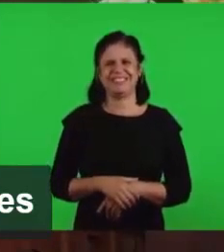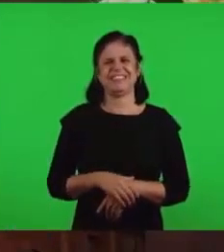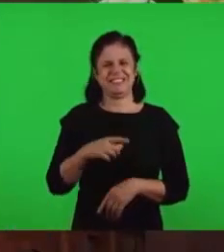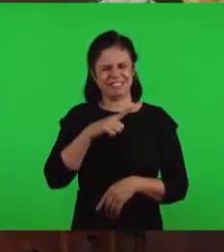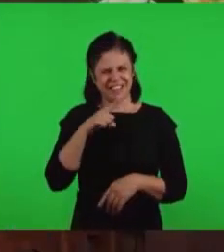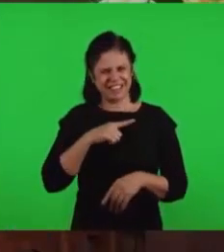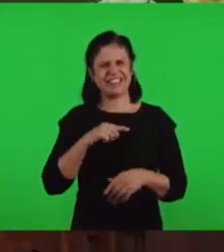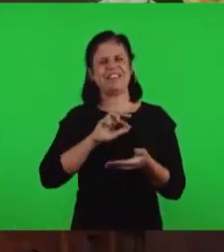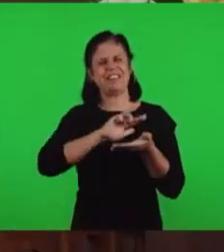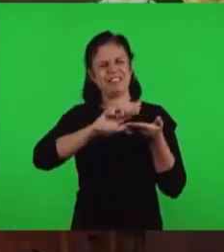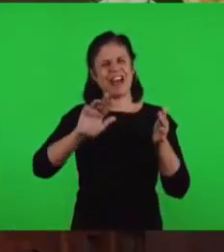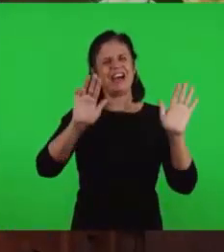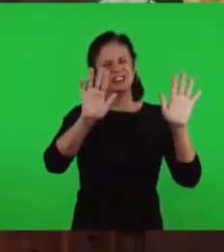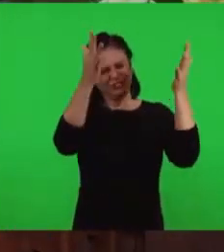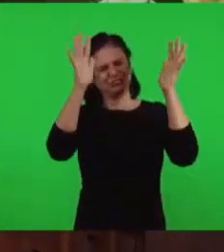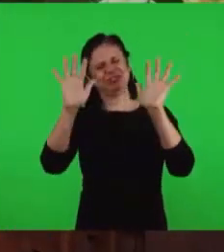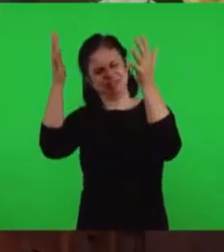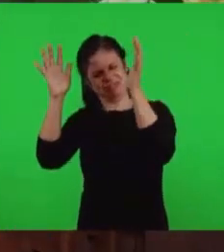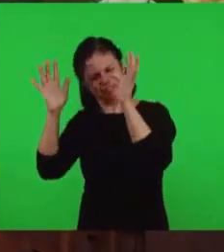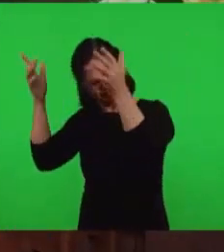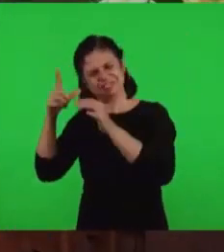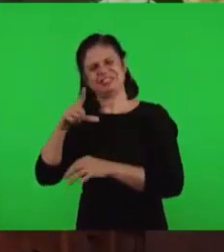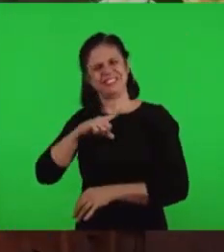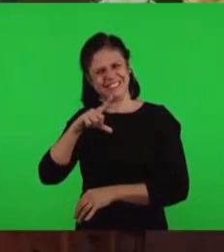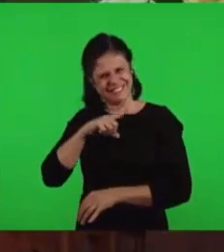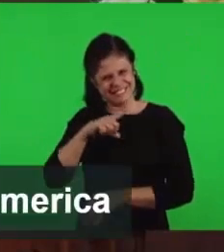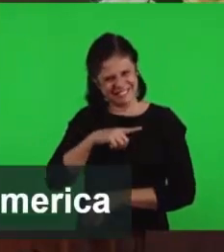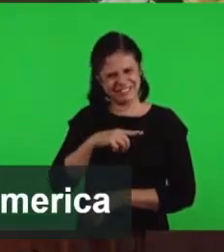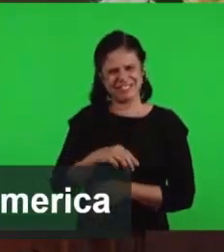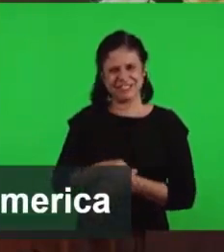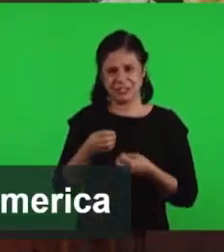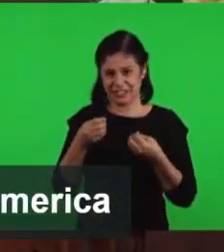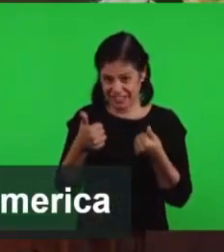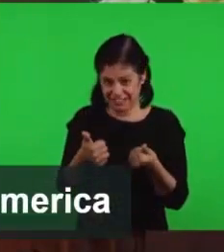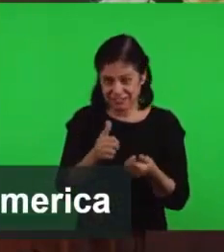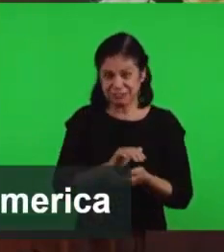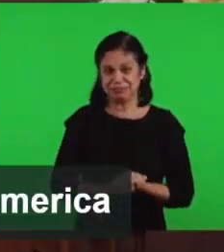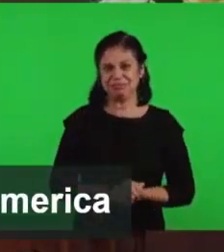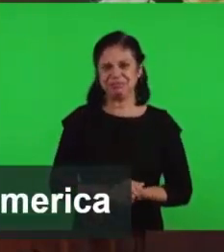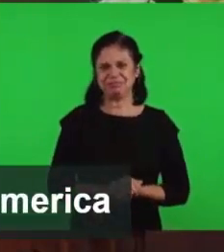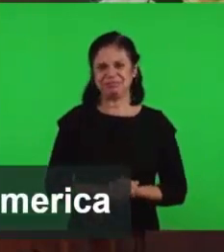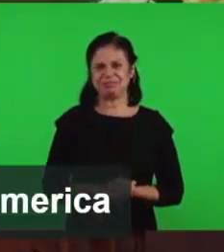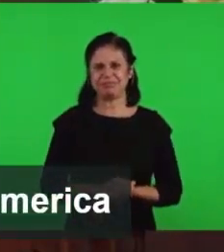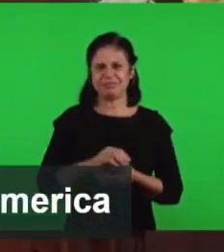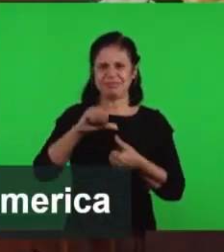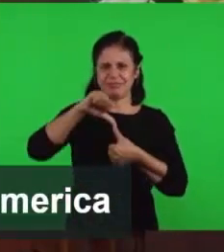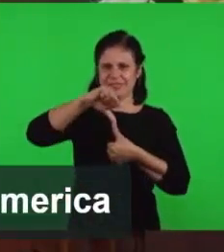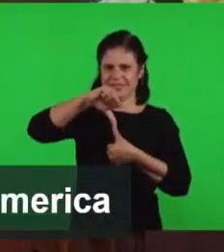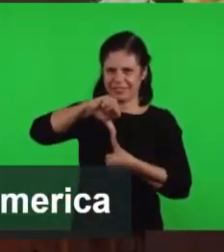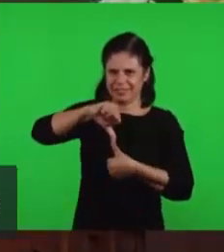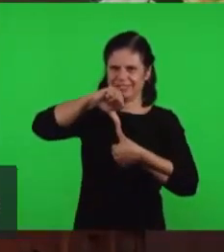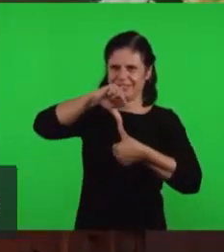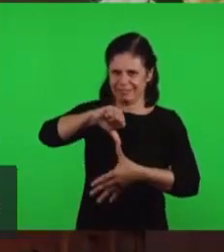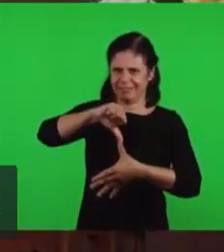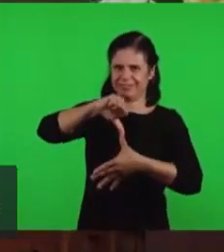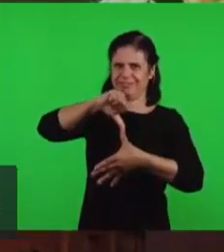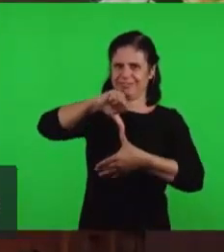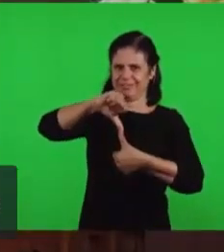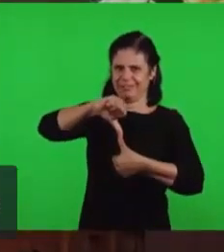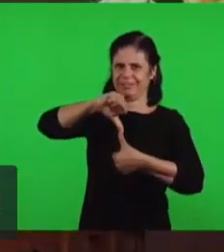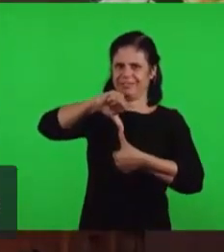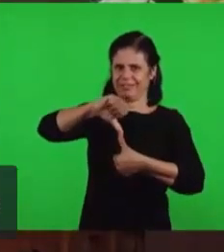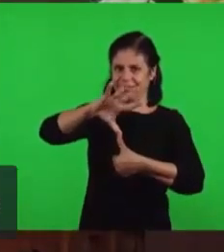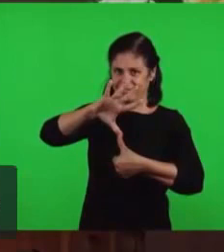exceto alguns pastores que terão reuniões específicas aqui não só da América do Sul da América Latina todo